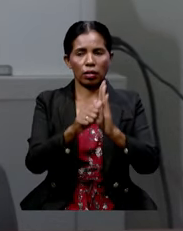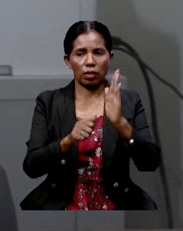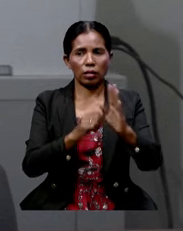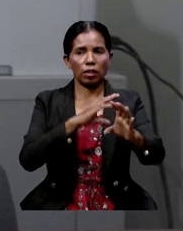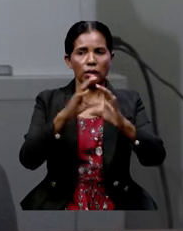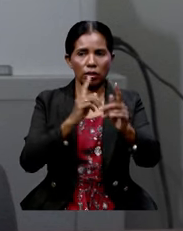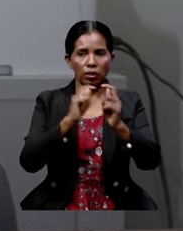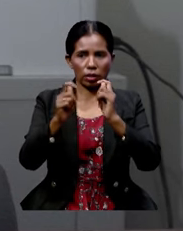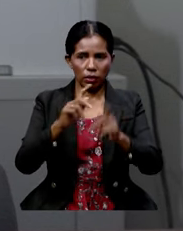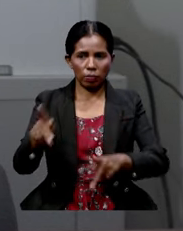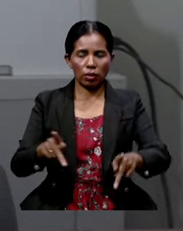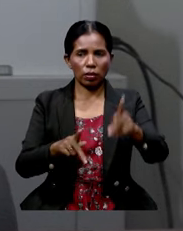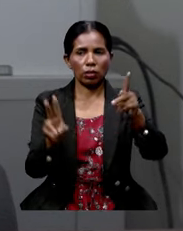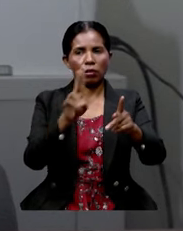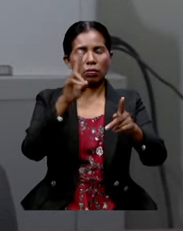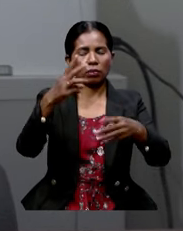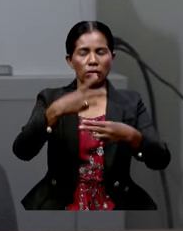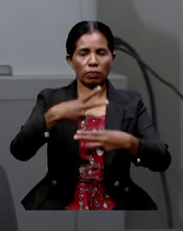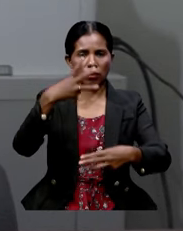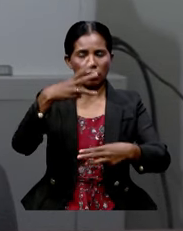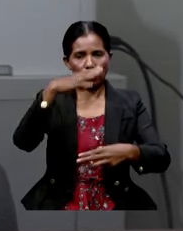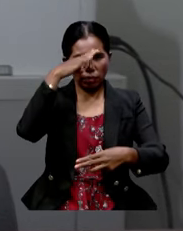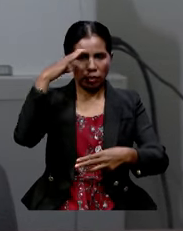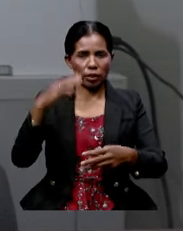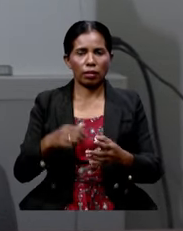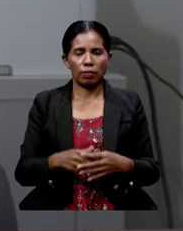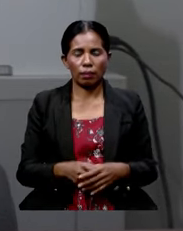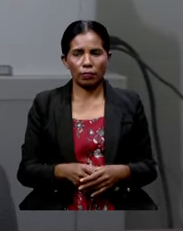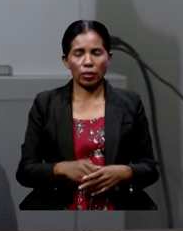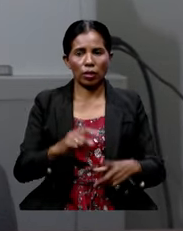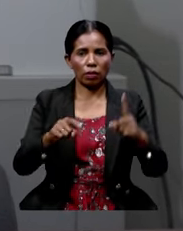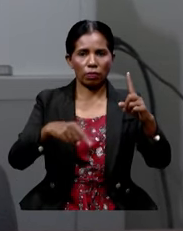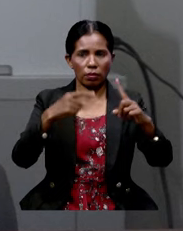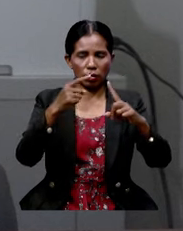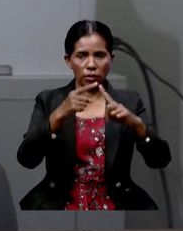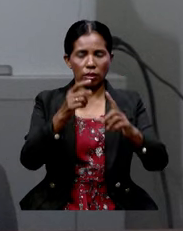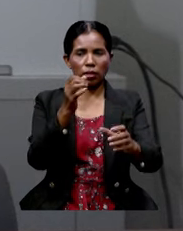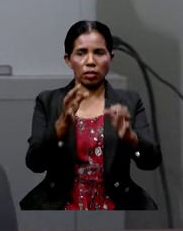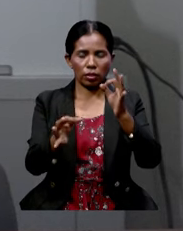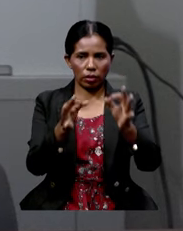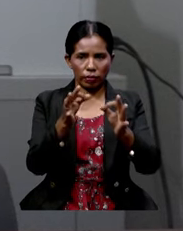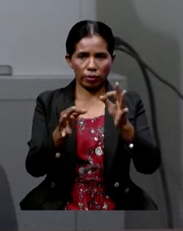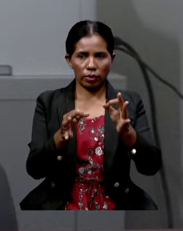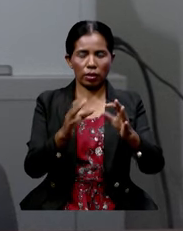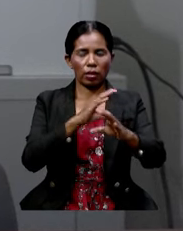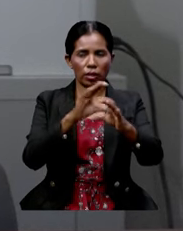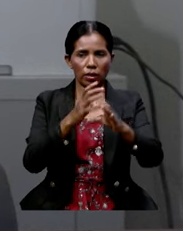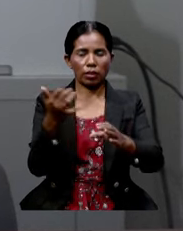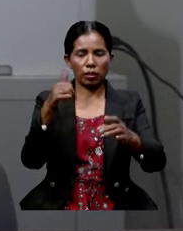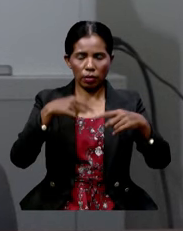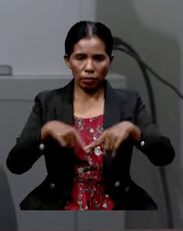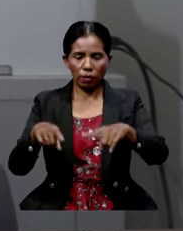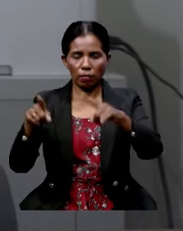careta transportes públicos usa vidro metan né be o ahira carek ma careta ser né baixa